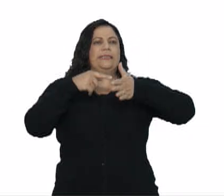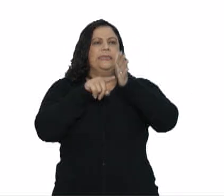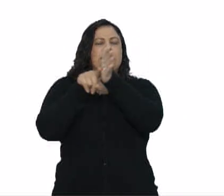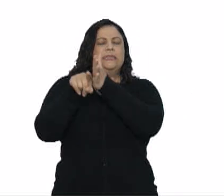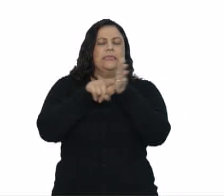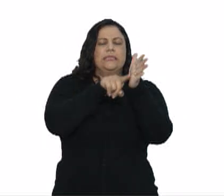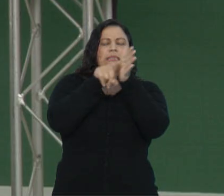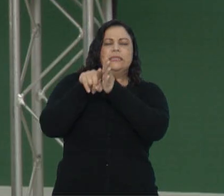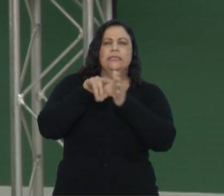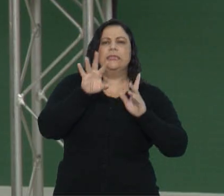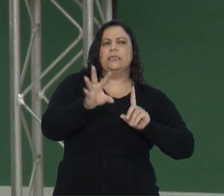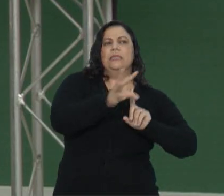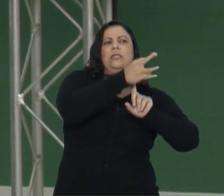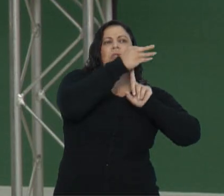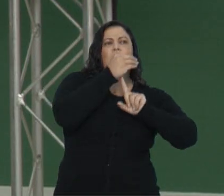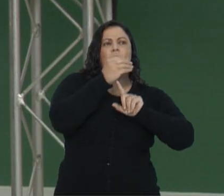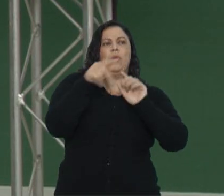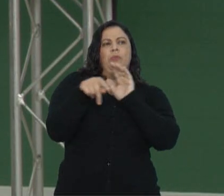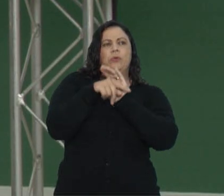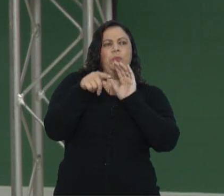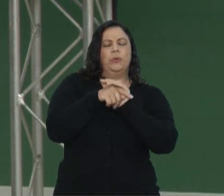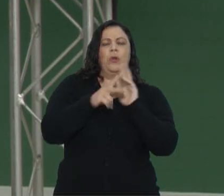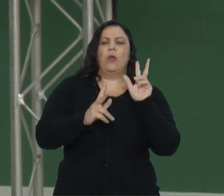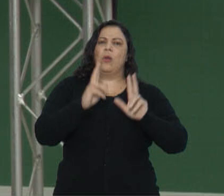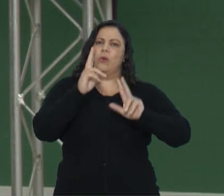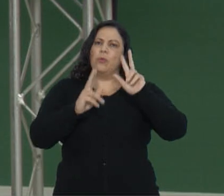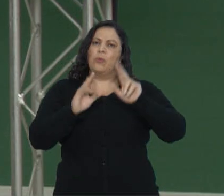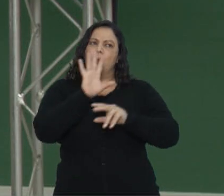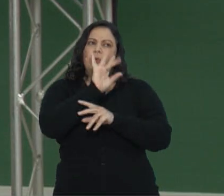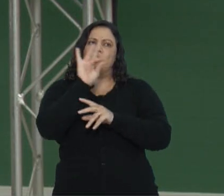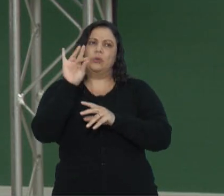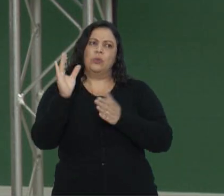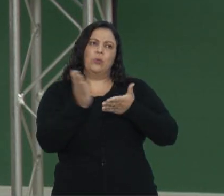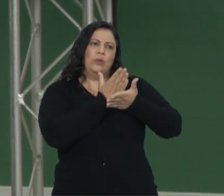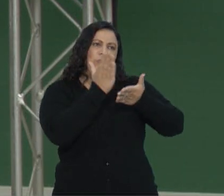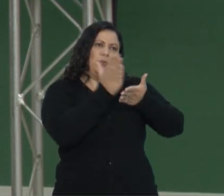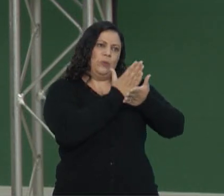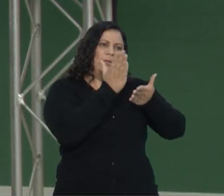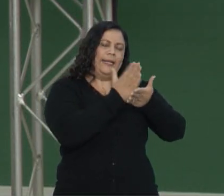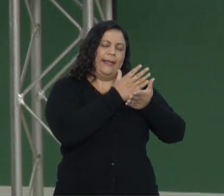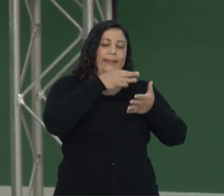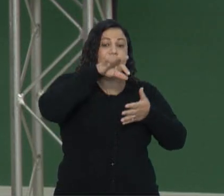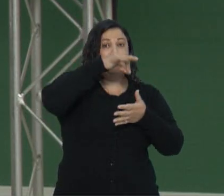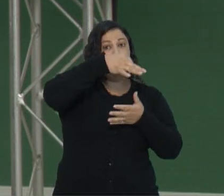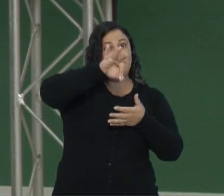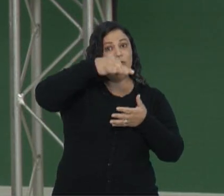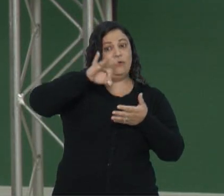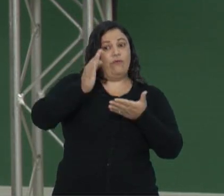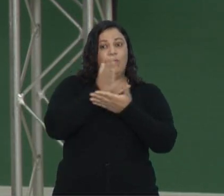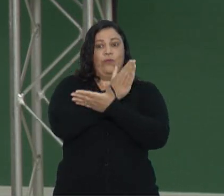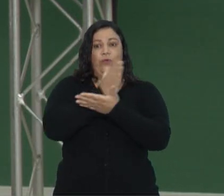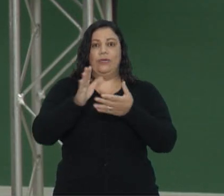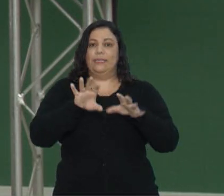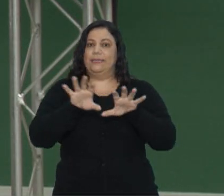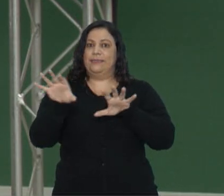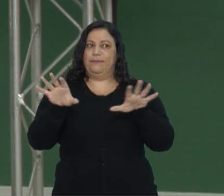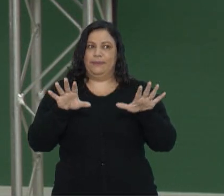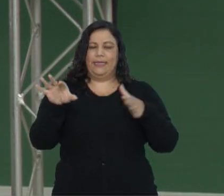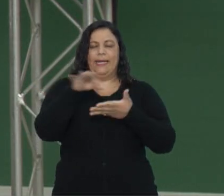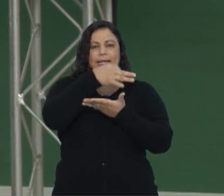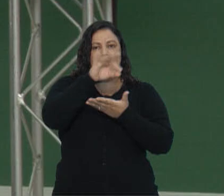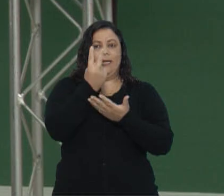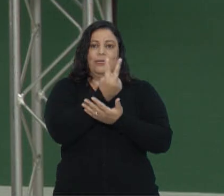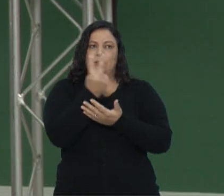redesenhar alguma dessas obras. Tempinho longo para você, dá até para comer um biscoitinho.